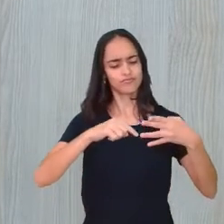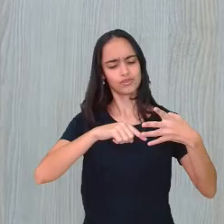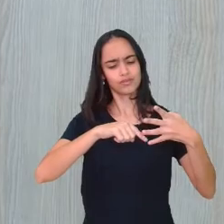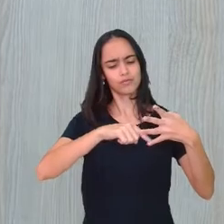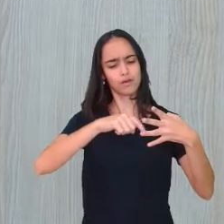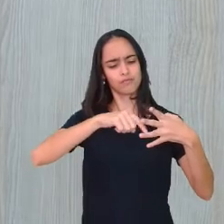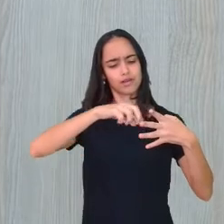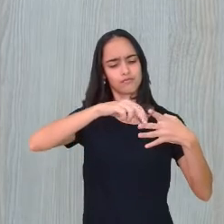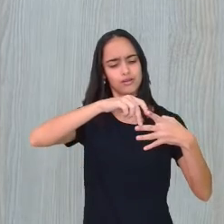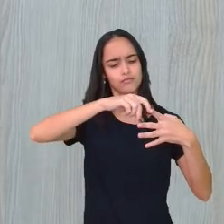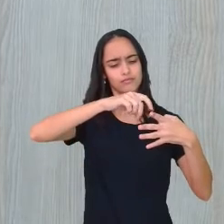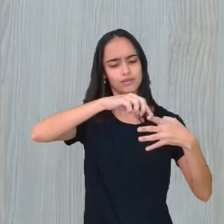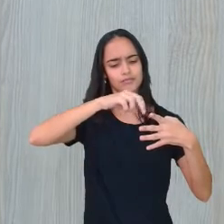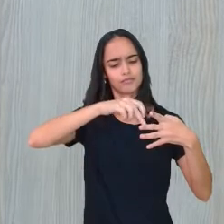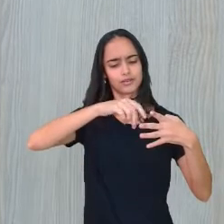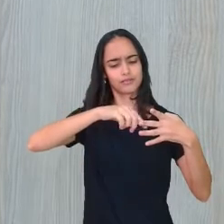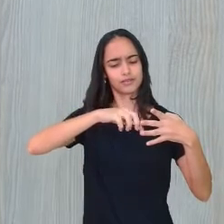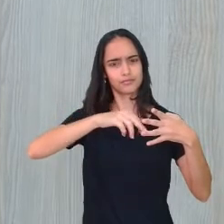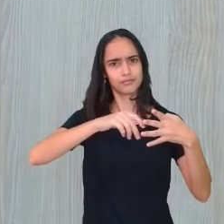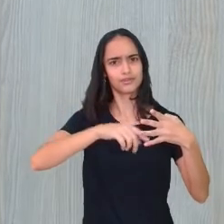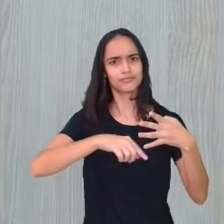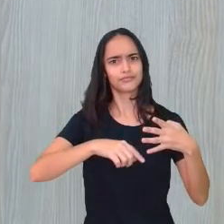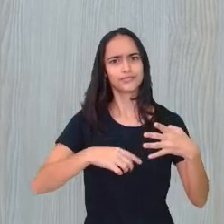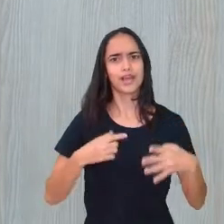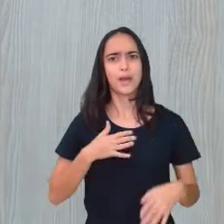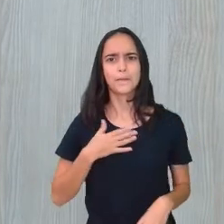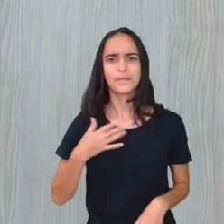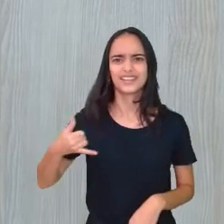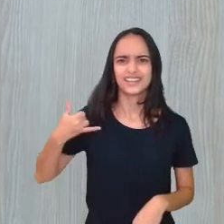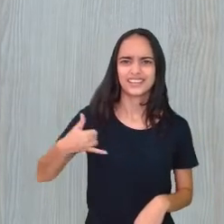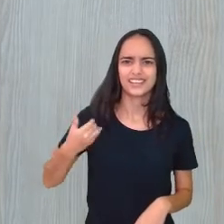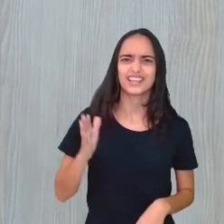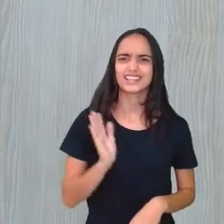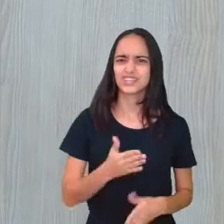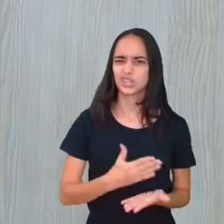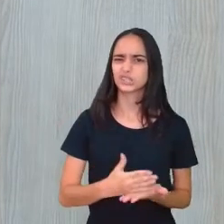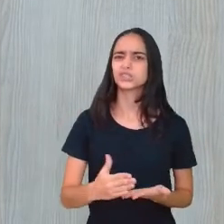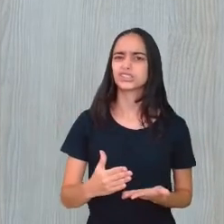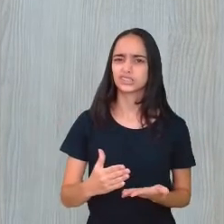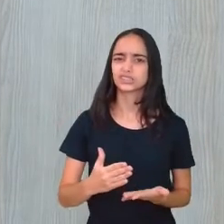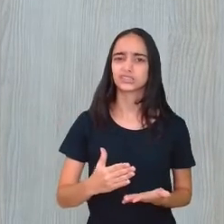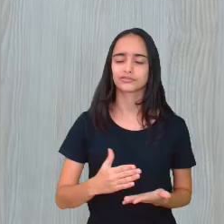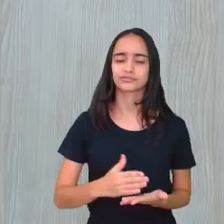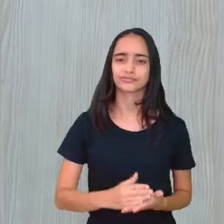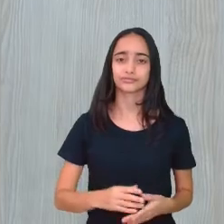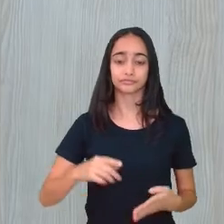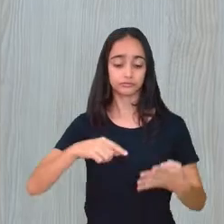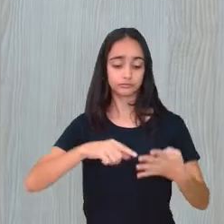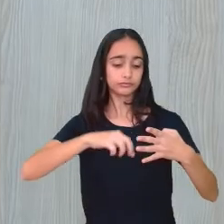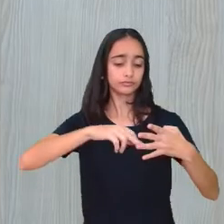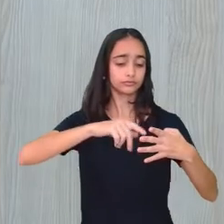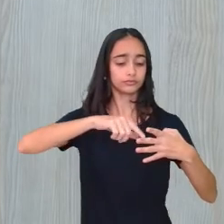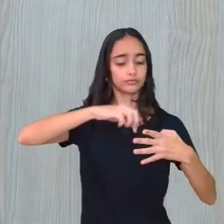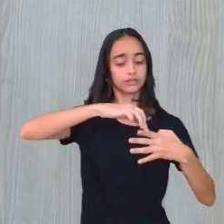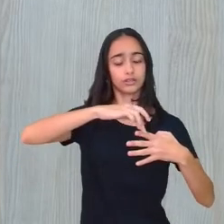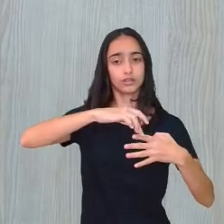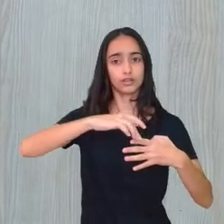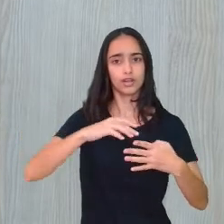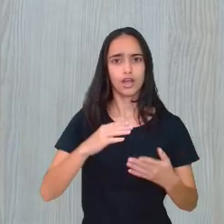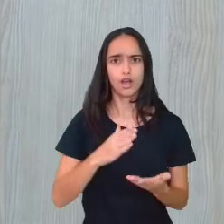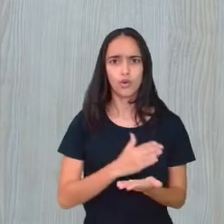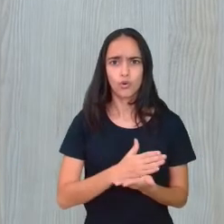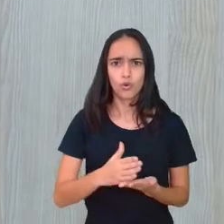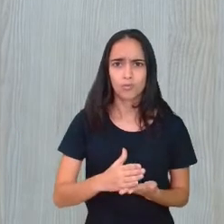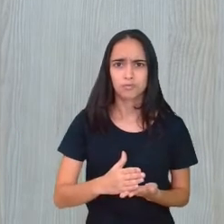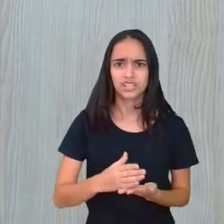minha idade a gente já começa, gente. Já é assim, vai fazer escadinha, né? Aí eu lá na escadinha, o início era muito difícil.